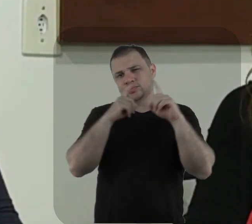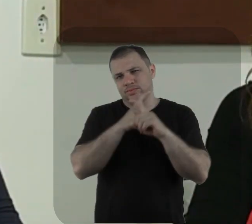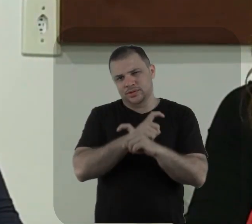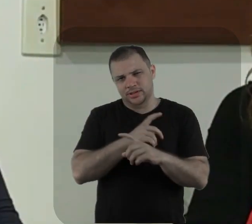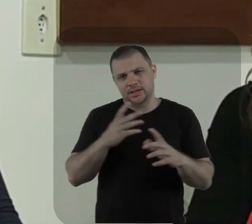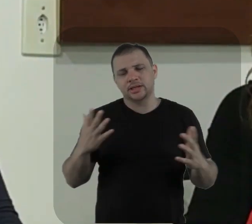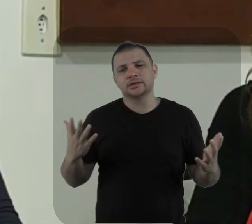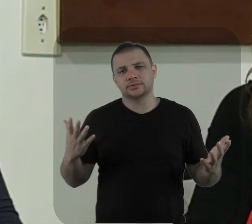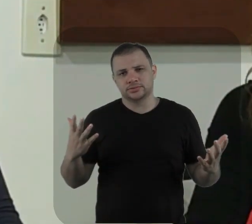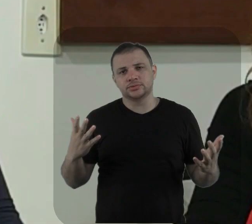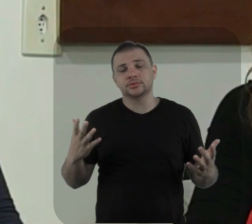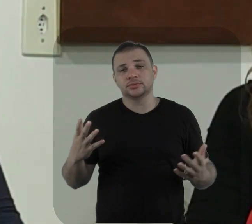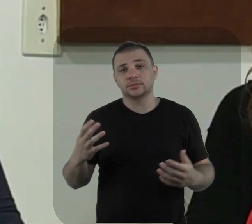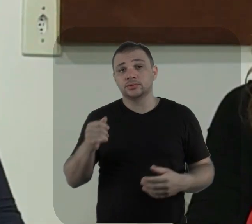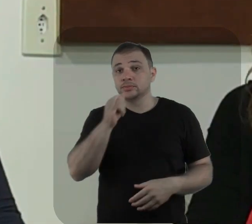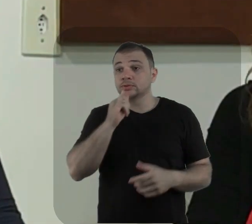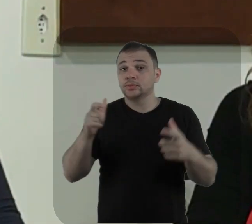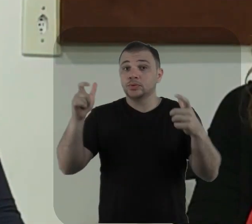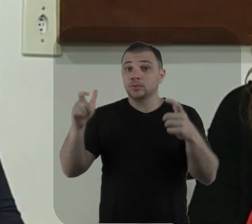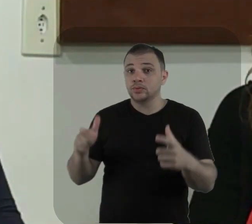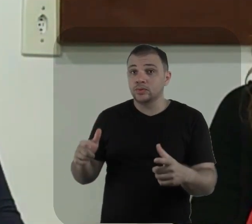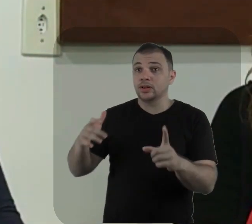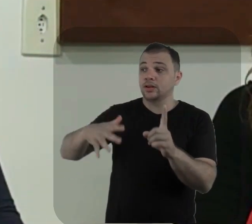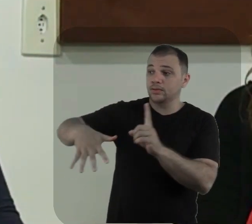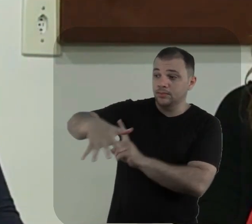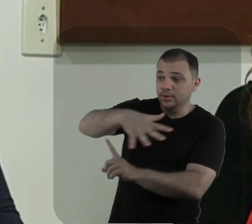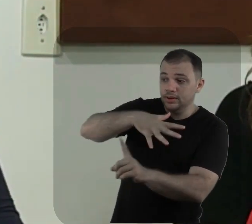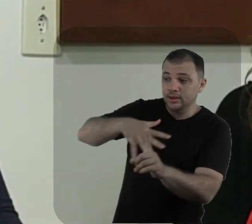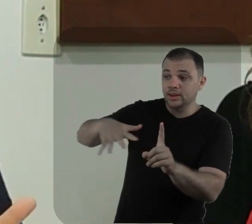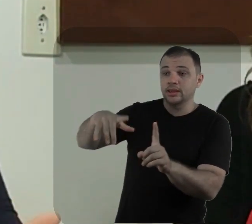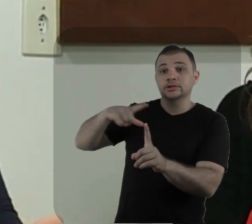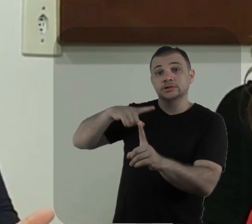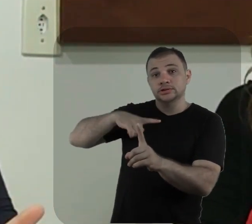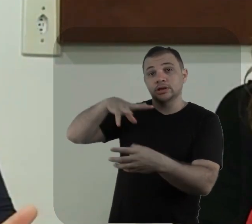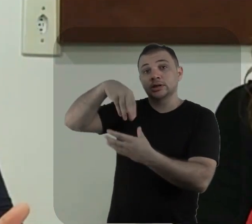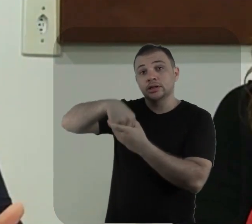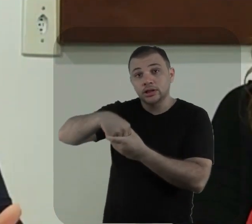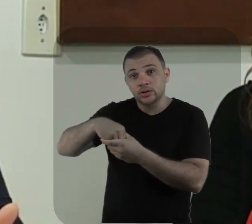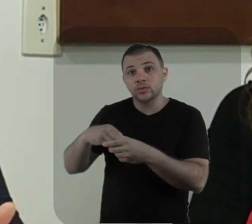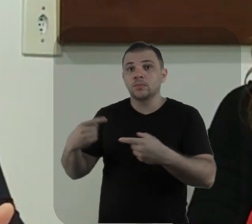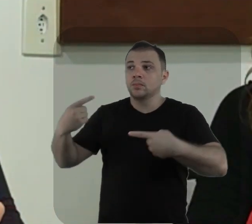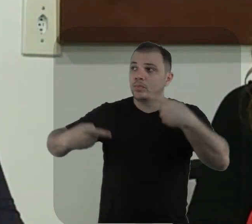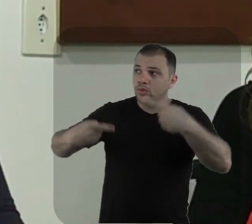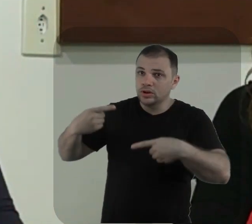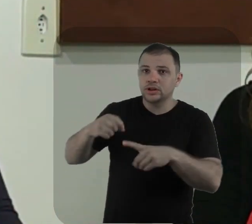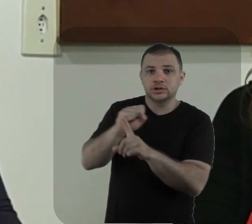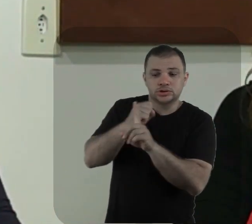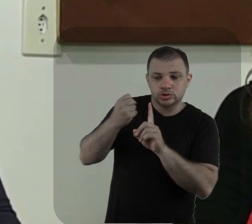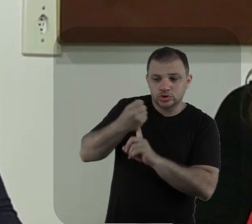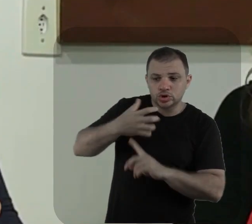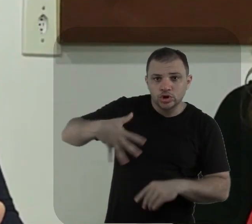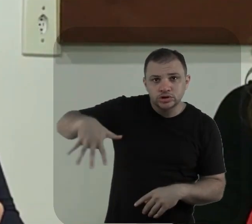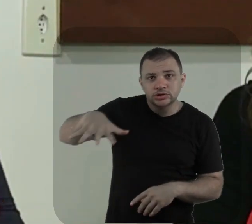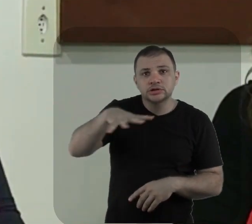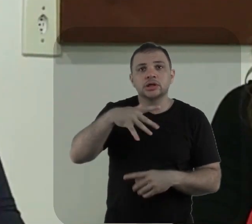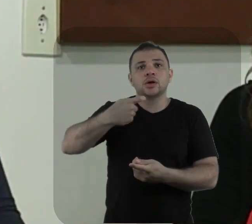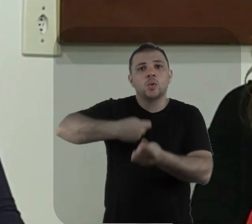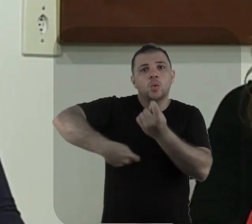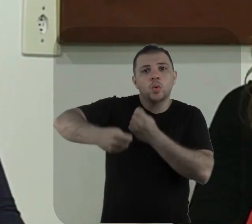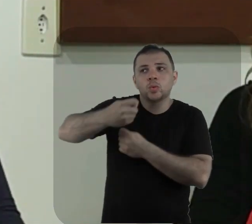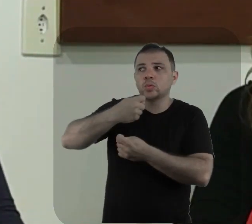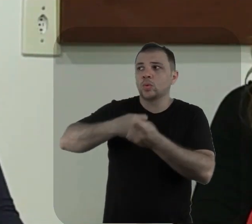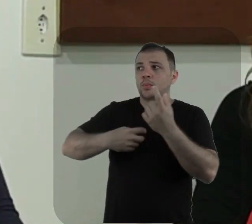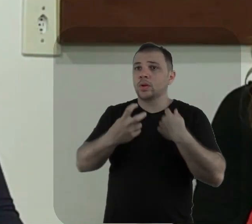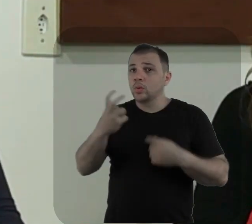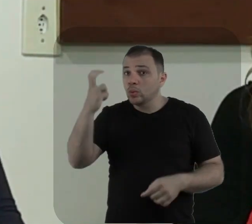fala do meio, quando se fala dessa questão do ambiente, envolve toda uma questão política, toda uma questão social, né, toda uma